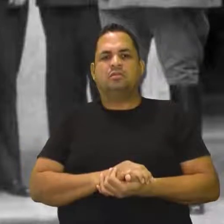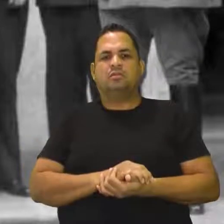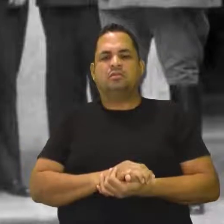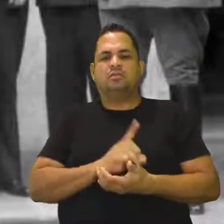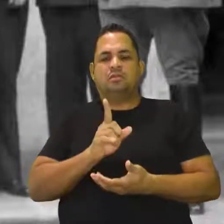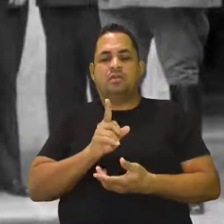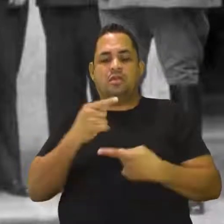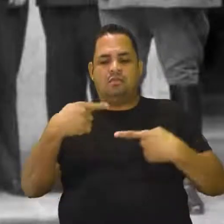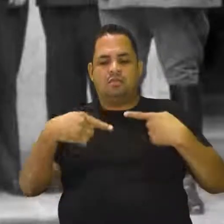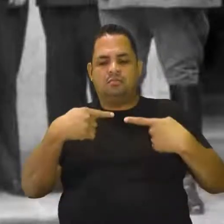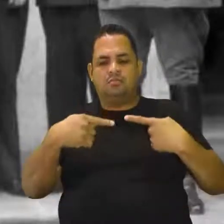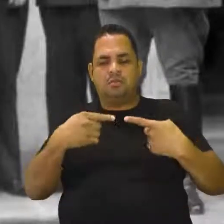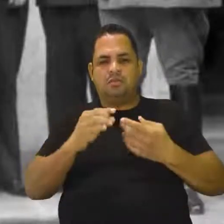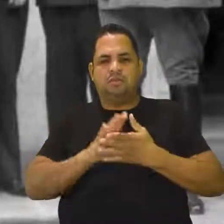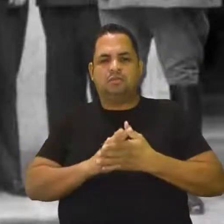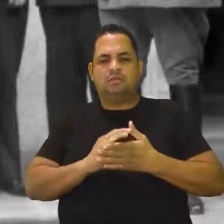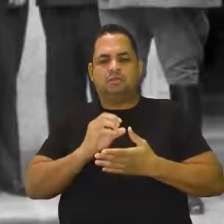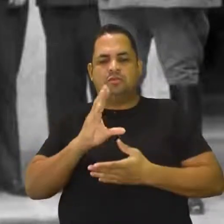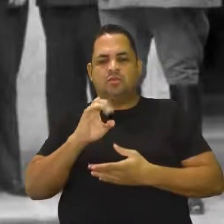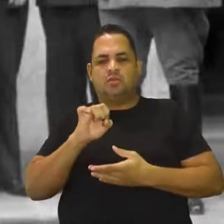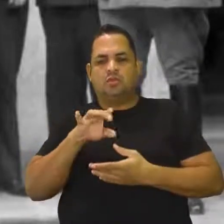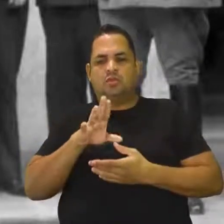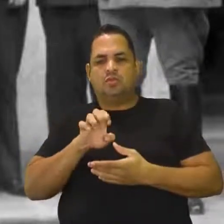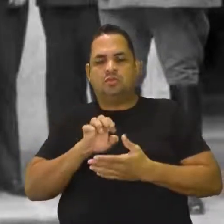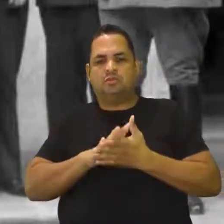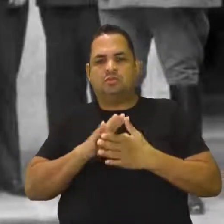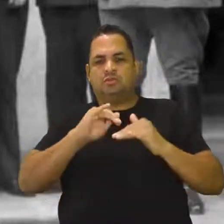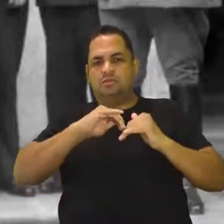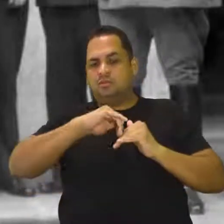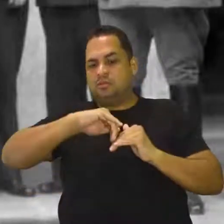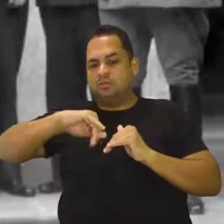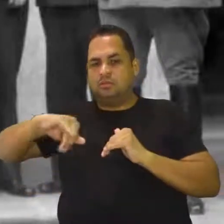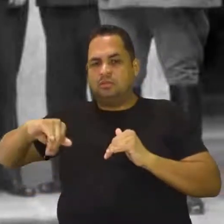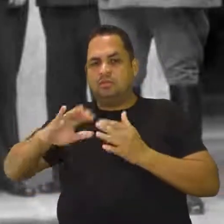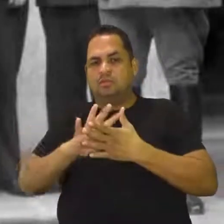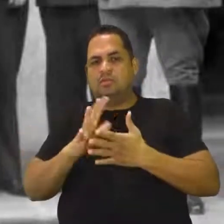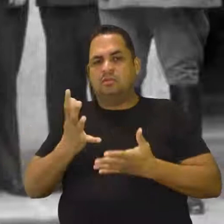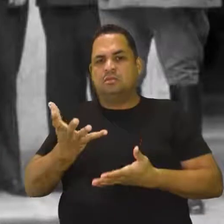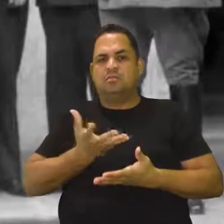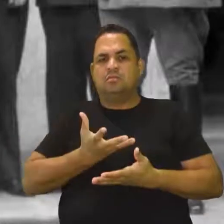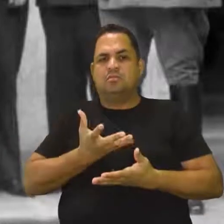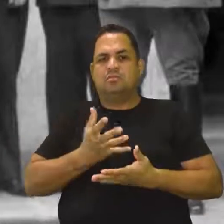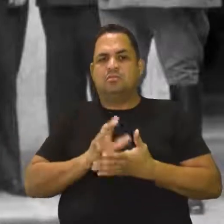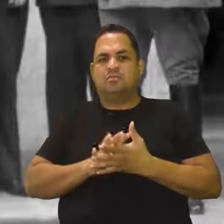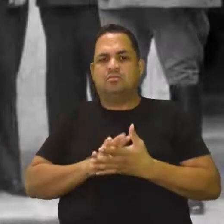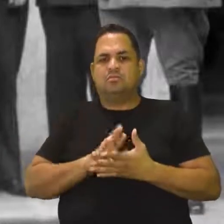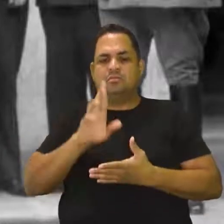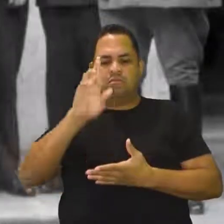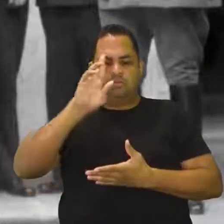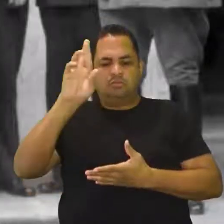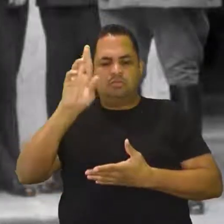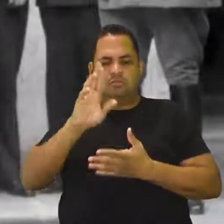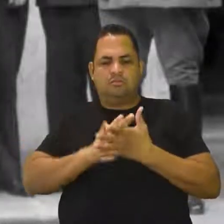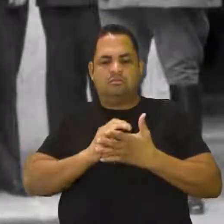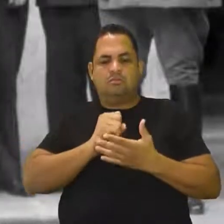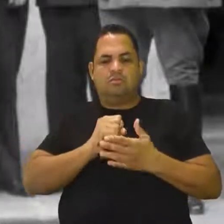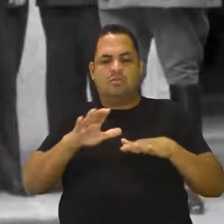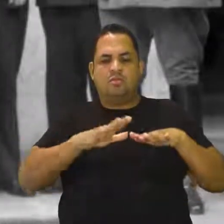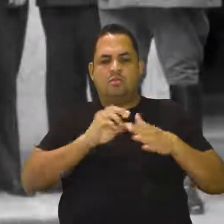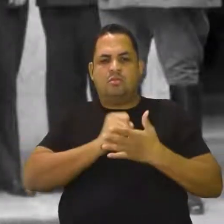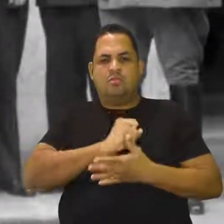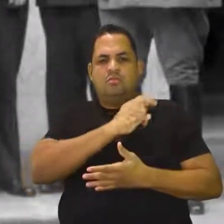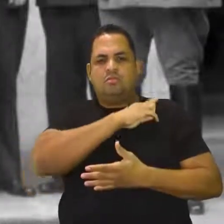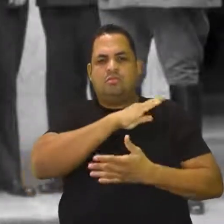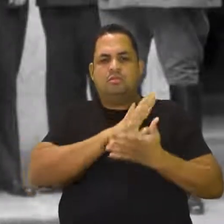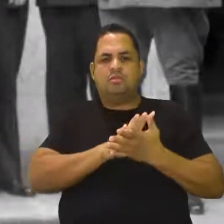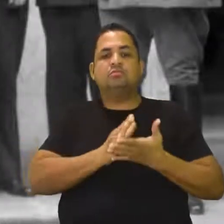Aquela política dos coronéis é afastada, ele vai dizer, olha, eu quero líder do movimento tenentista governando os